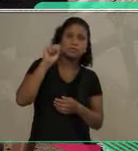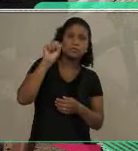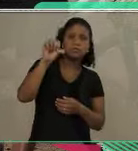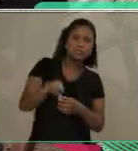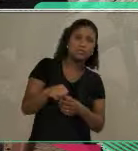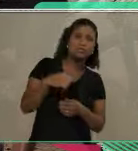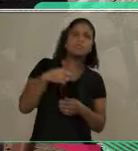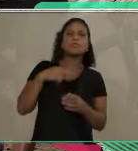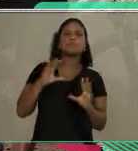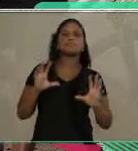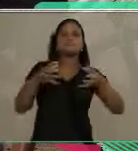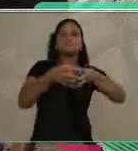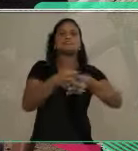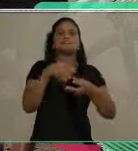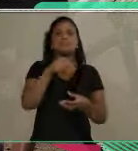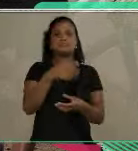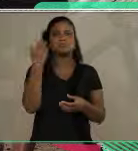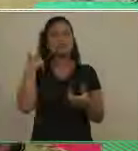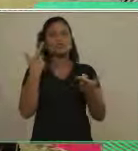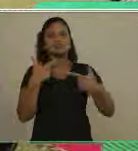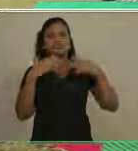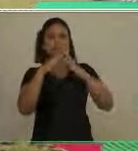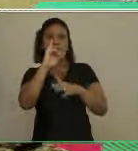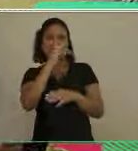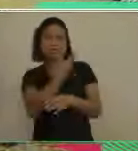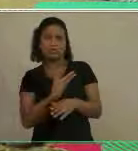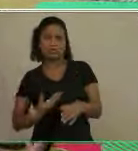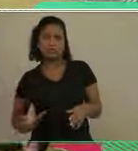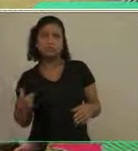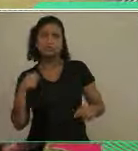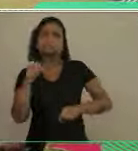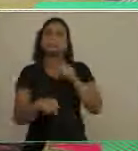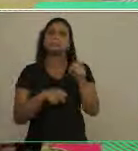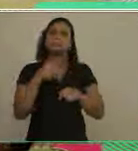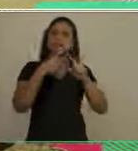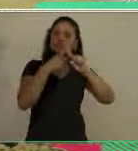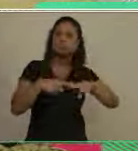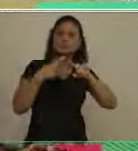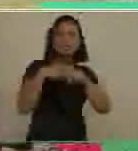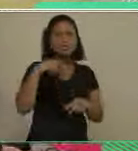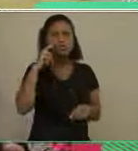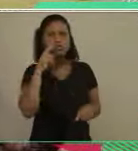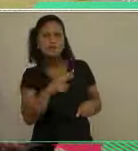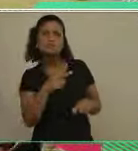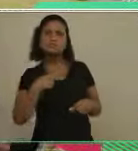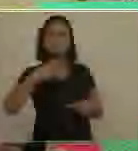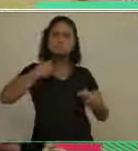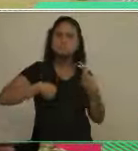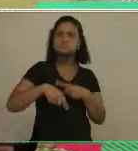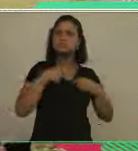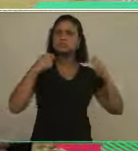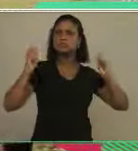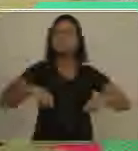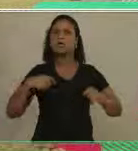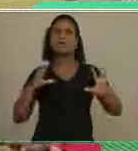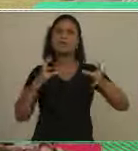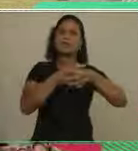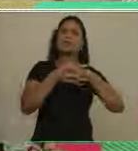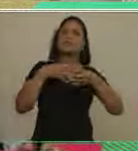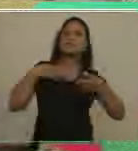na Ilha do Governador que pedalavam a nível de competição e eu vi que eu tinha um condicionamento muito perto do deles aí me